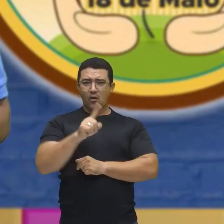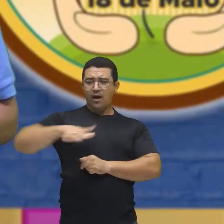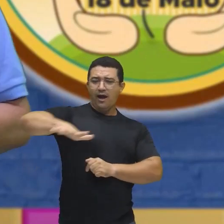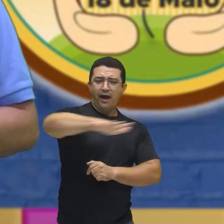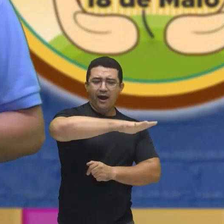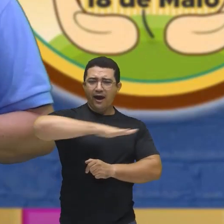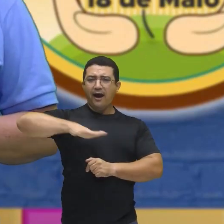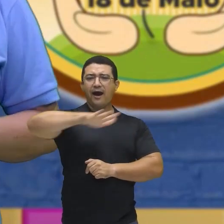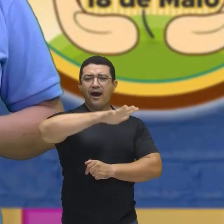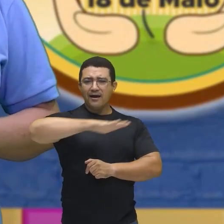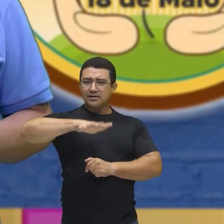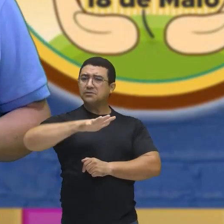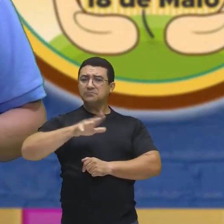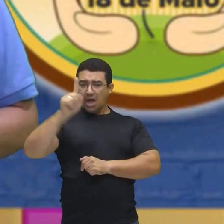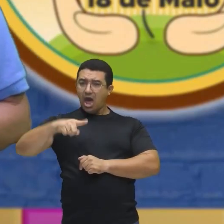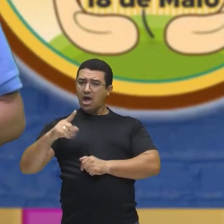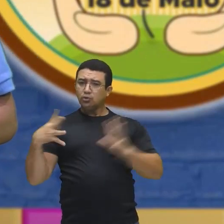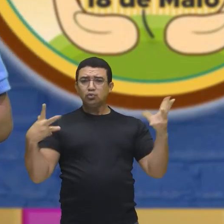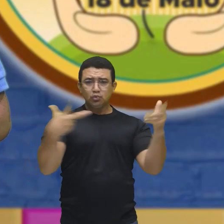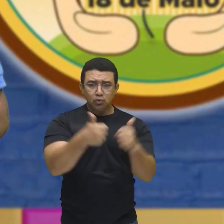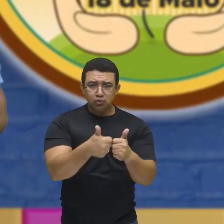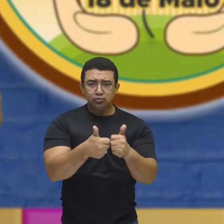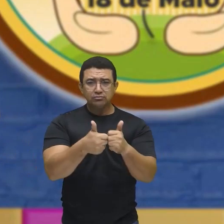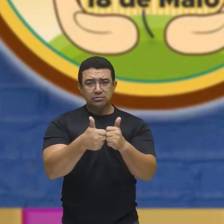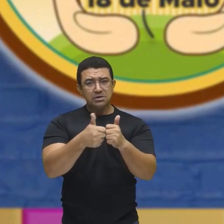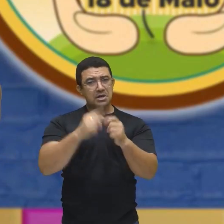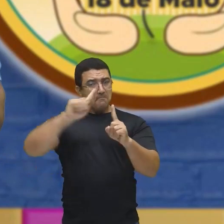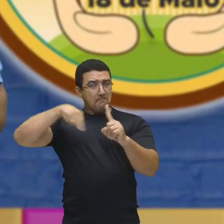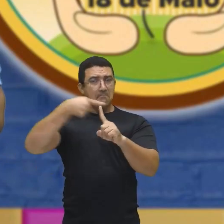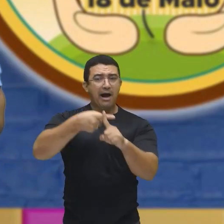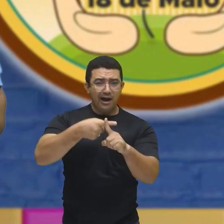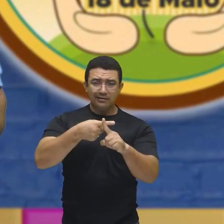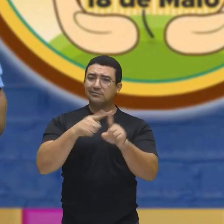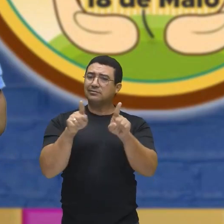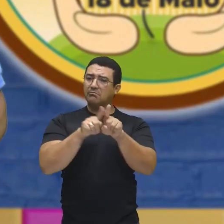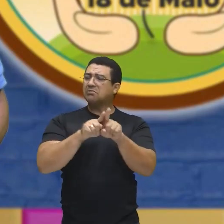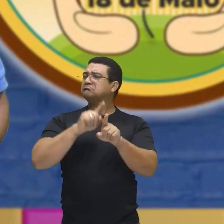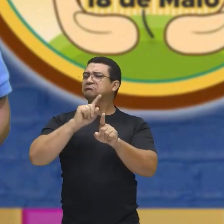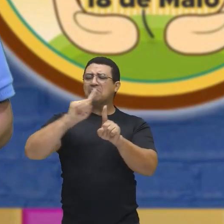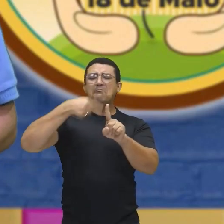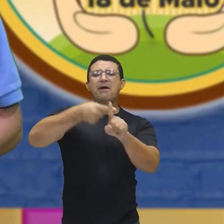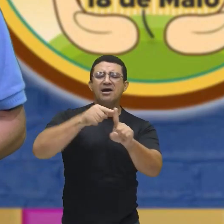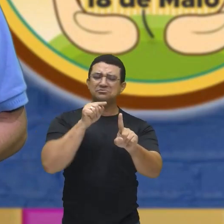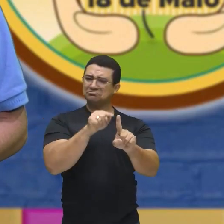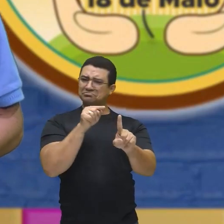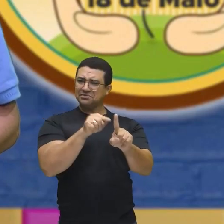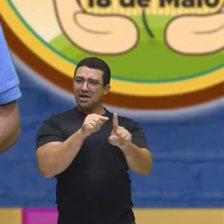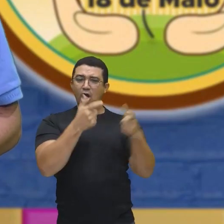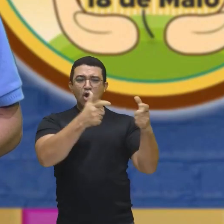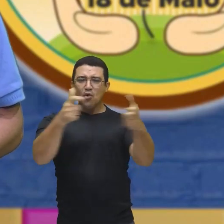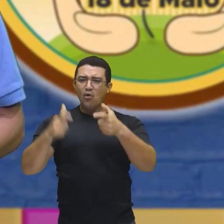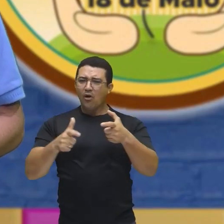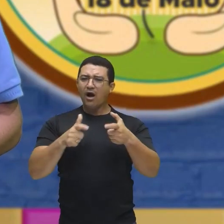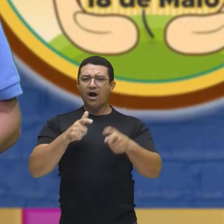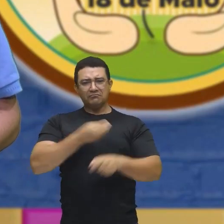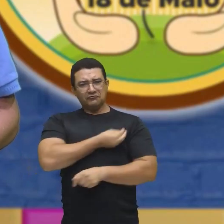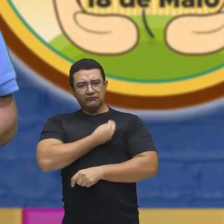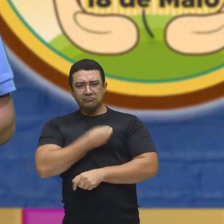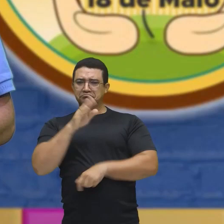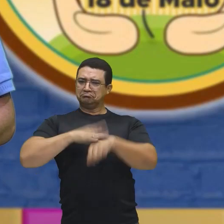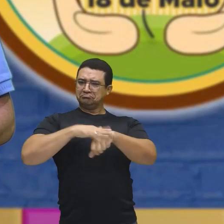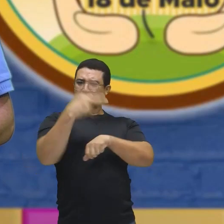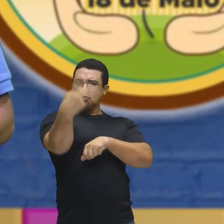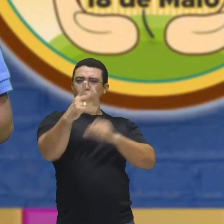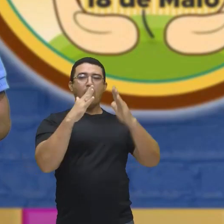envolve tudo isso sim, e mais um pouquinho. Qual é esse pouquinho, professora? É o lugar que você vive, é a sua casa, o